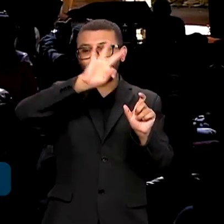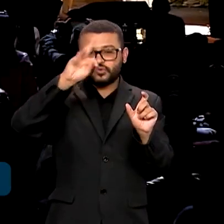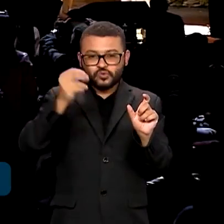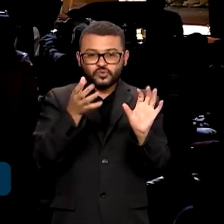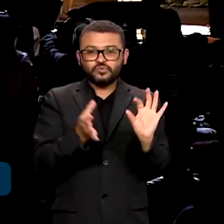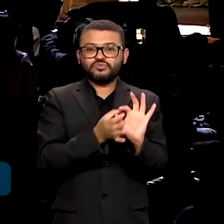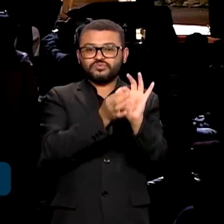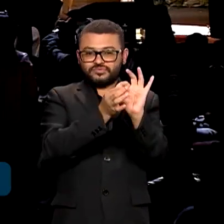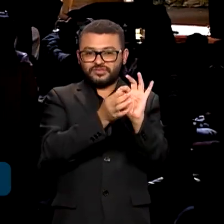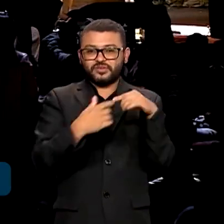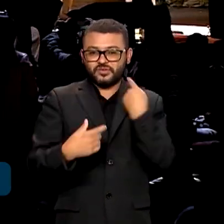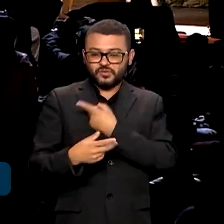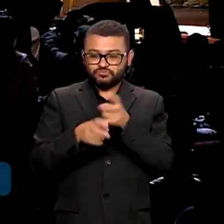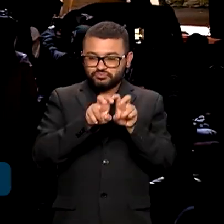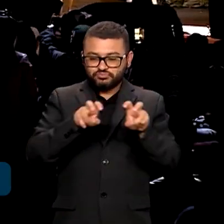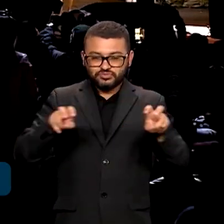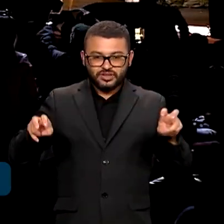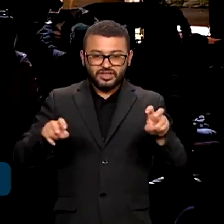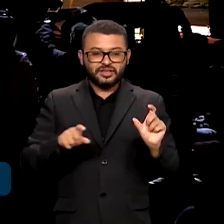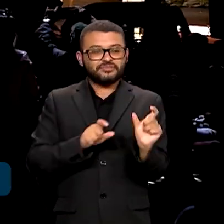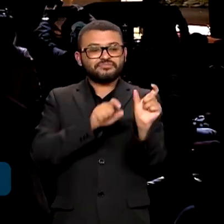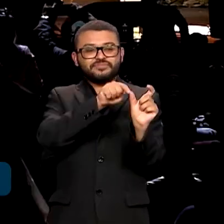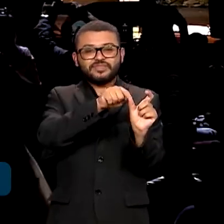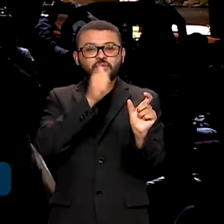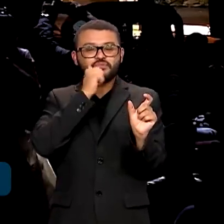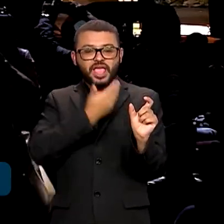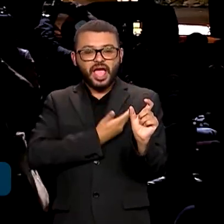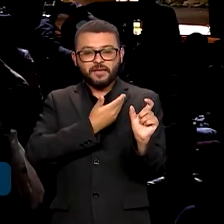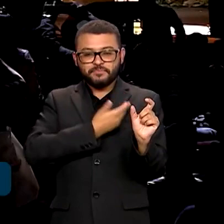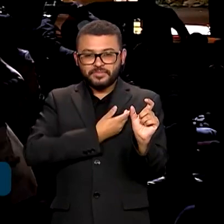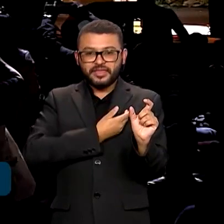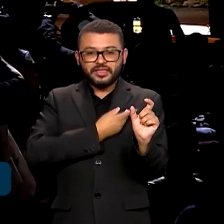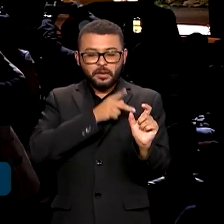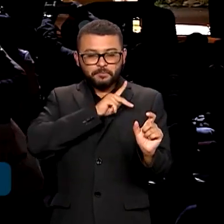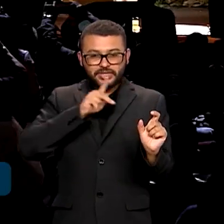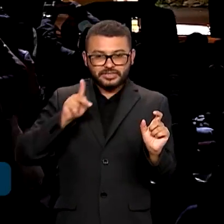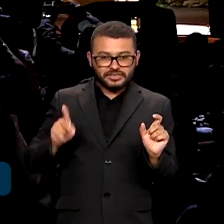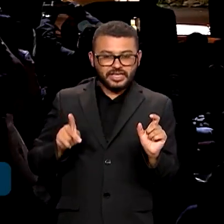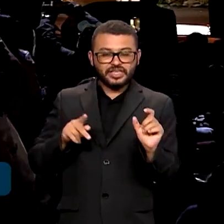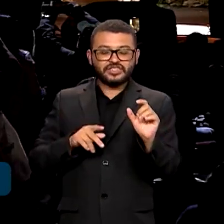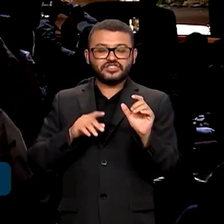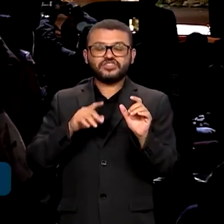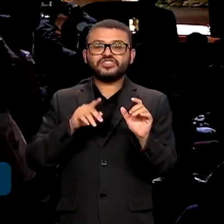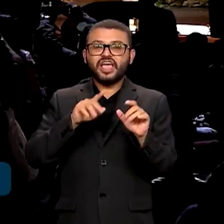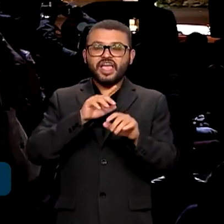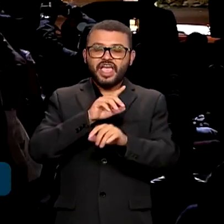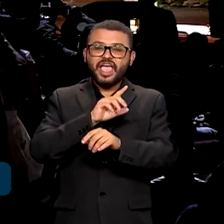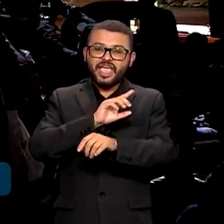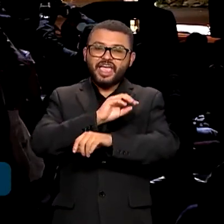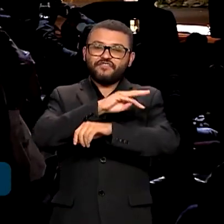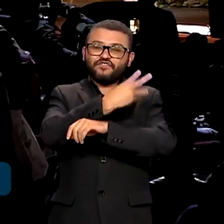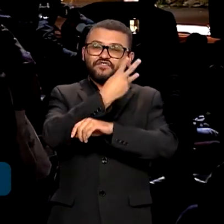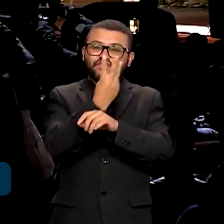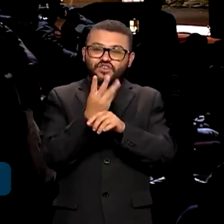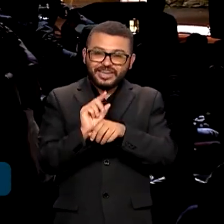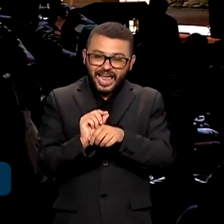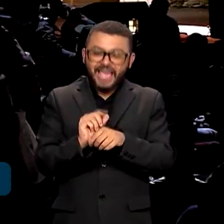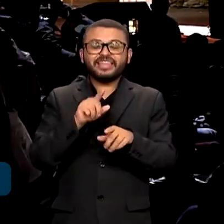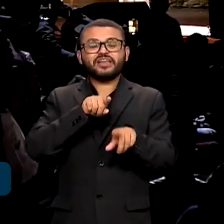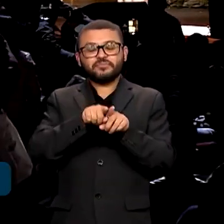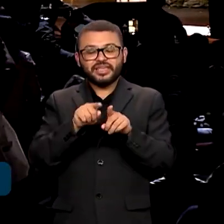estão no dispositivo de honra, que é a minha querida amiga, presidente da FUNAI, Joênia Yapichana, que